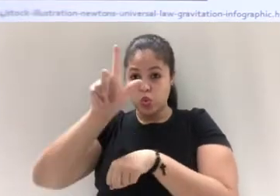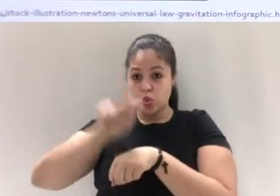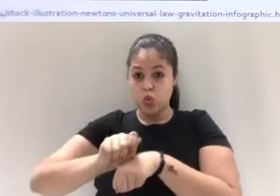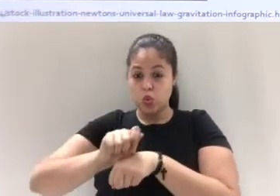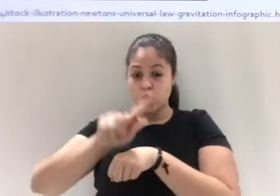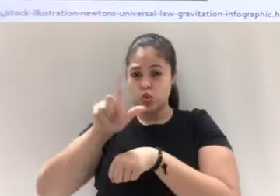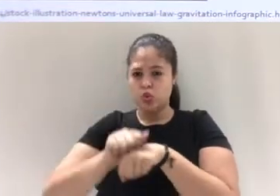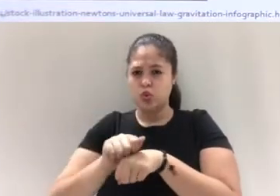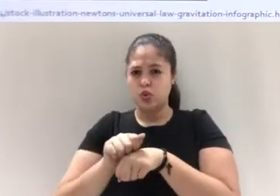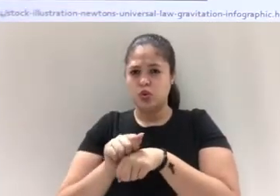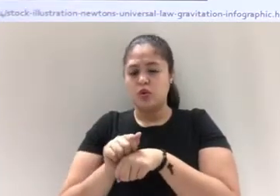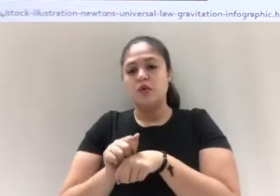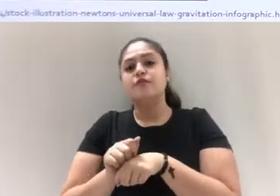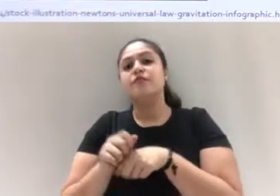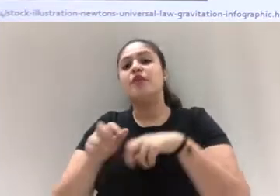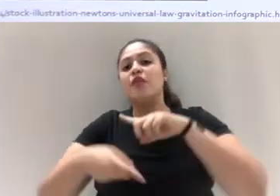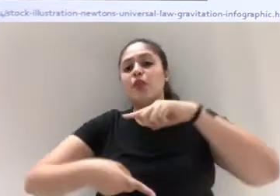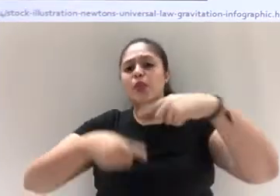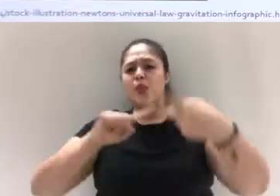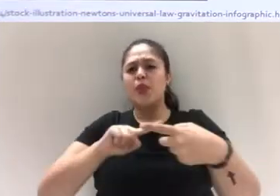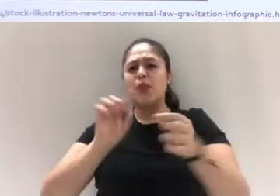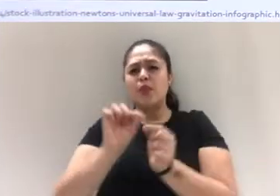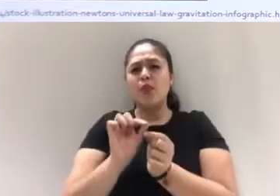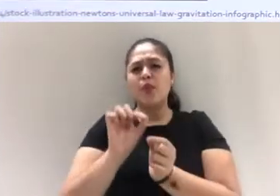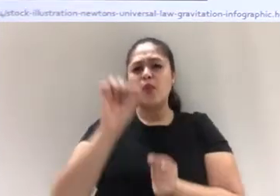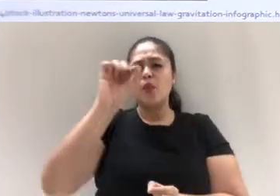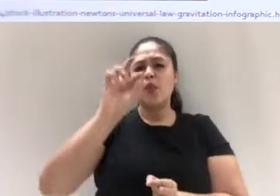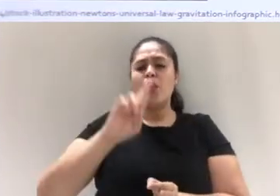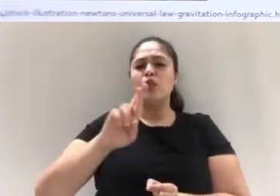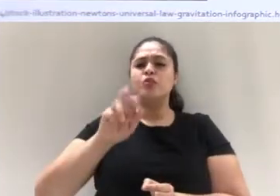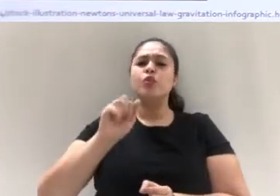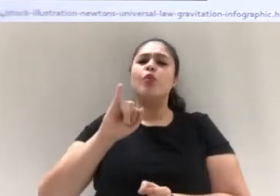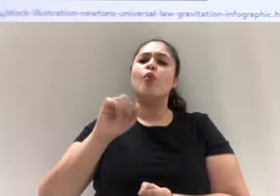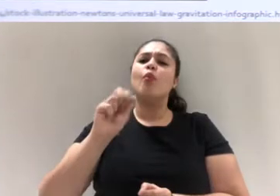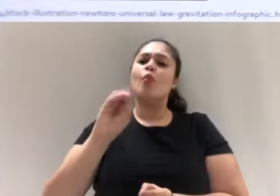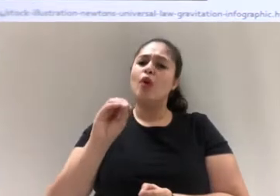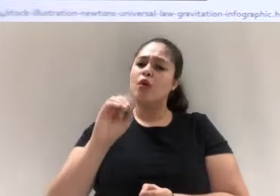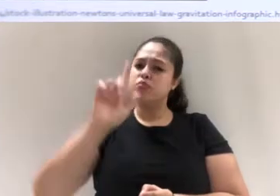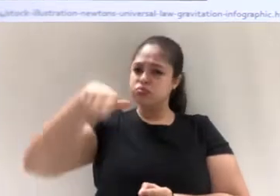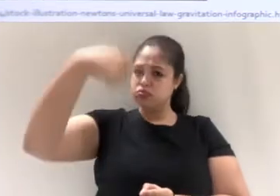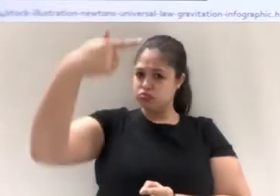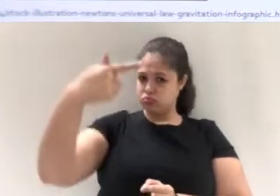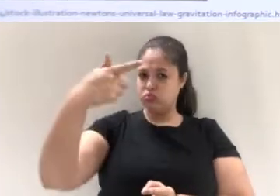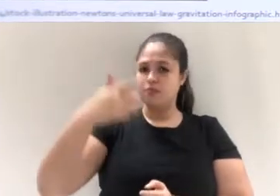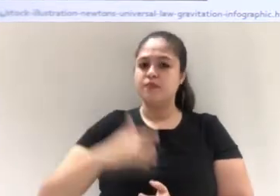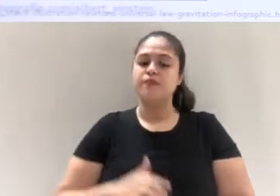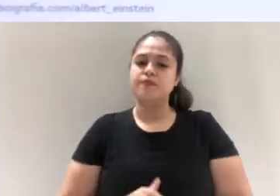é inversamente proporcional ao seu raio ao quadrado.